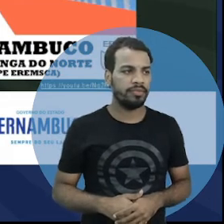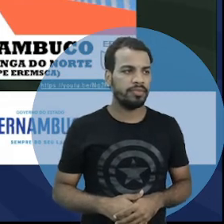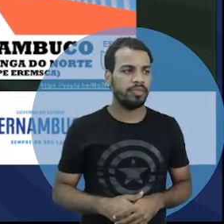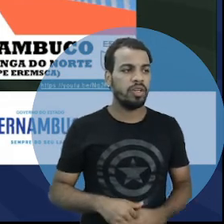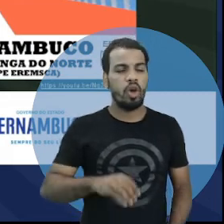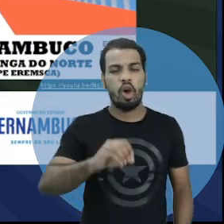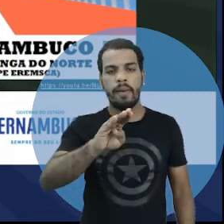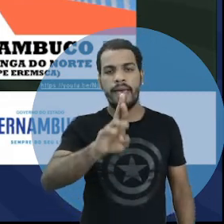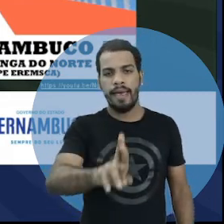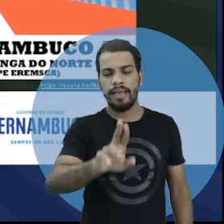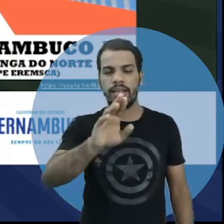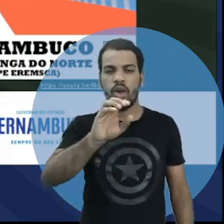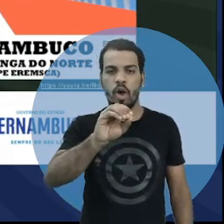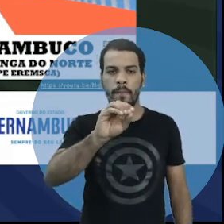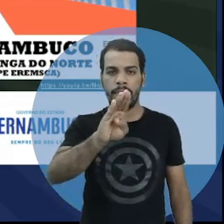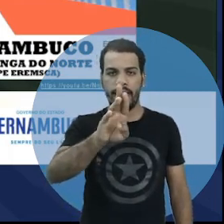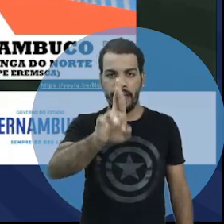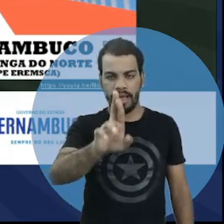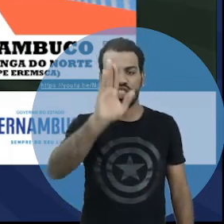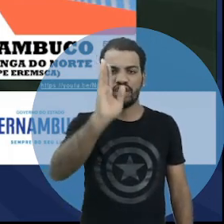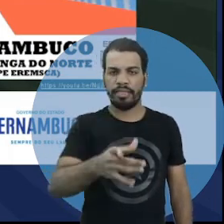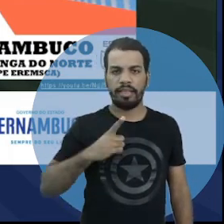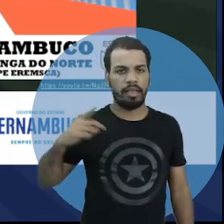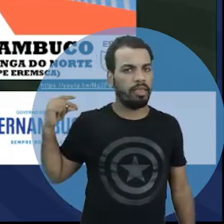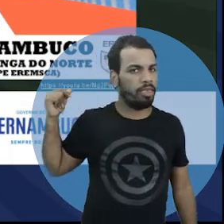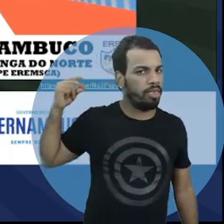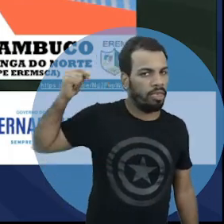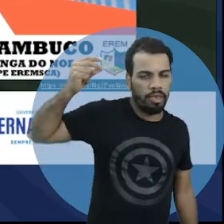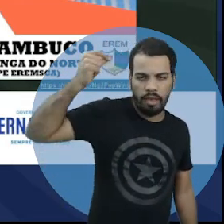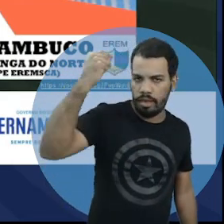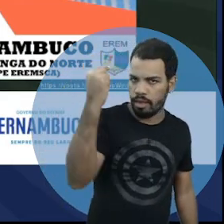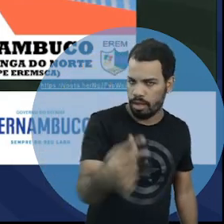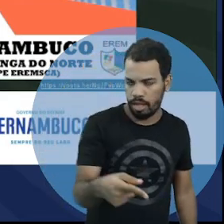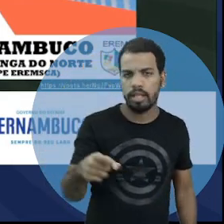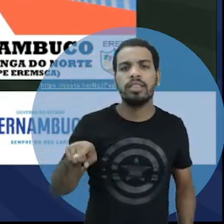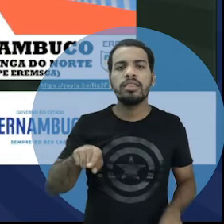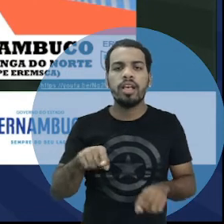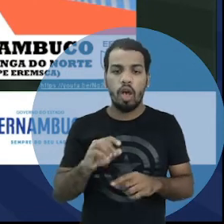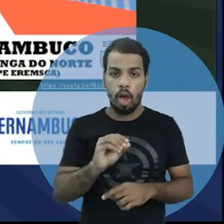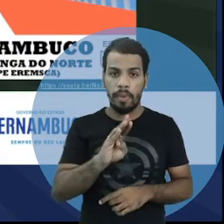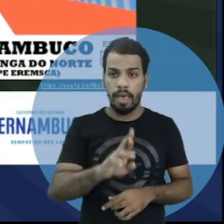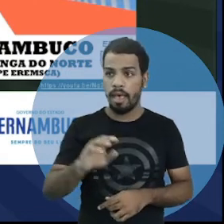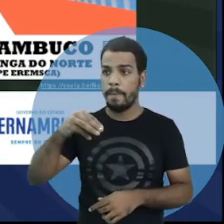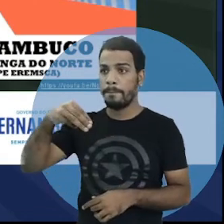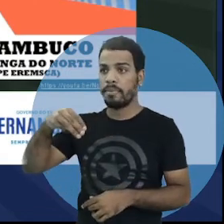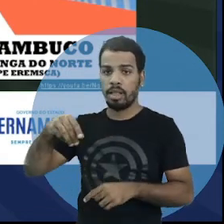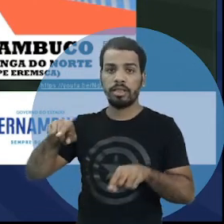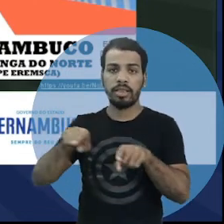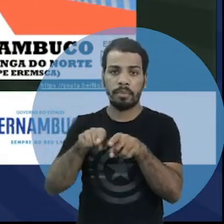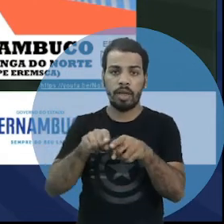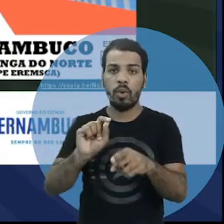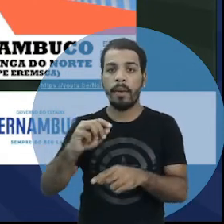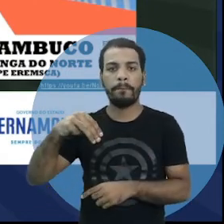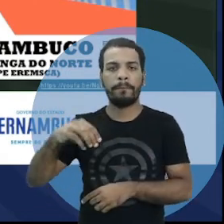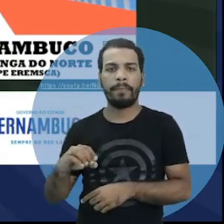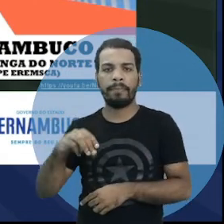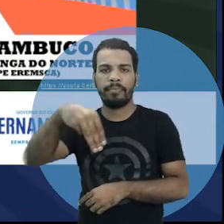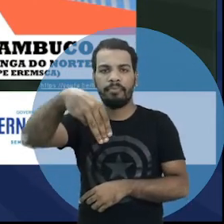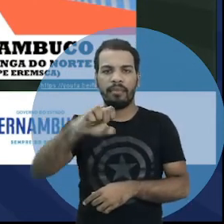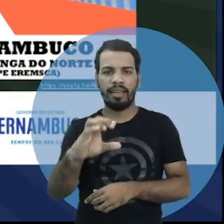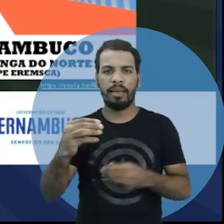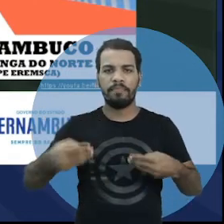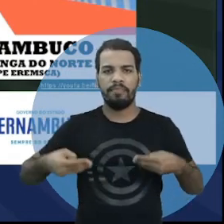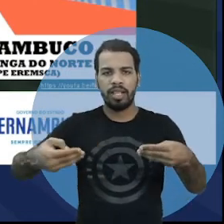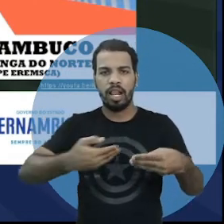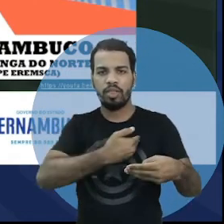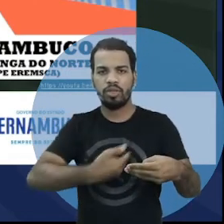UBR ocorre já faz um bom tempo e ela é também apoiada, inclusive, pelo MEC, certo? E envolve de